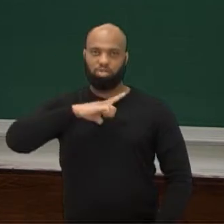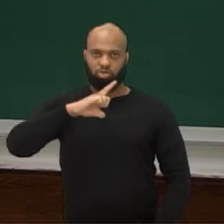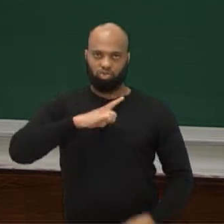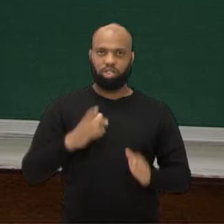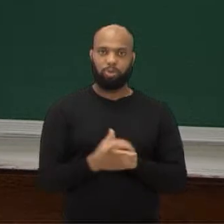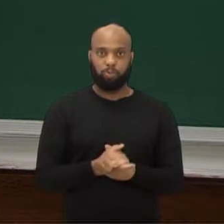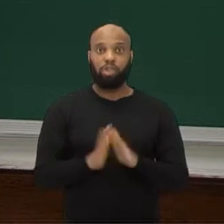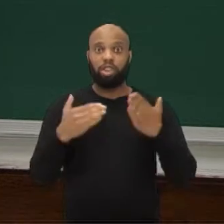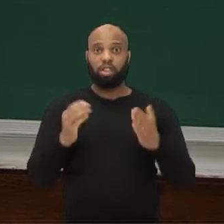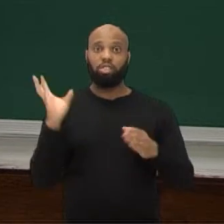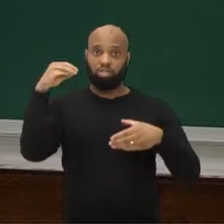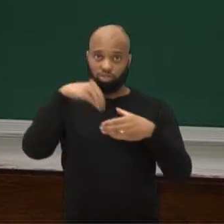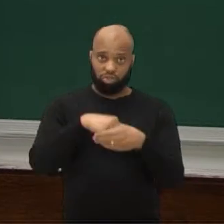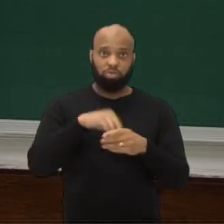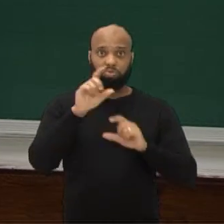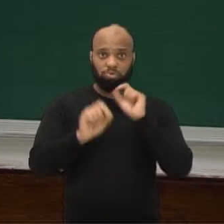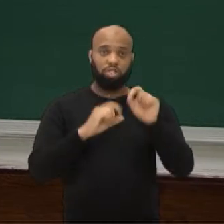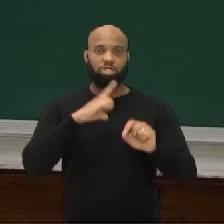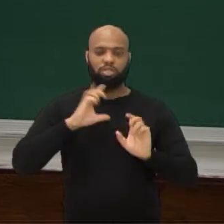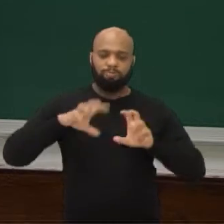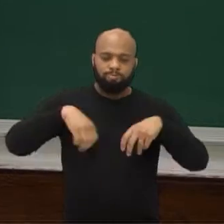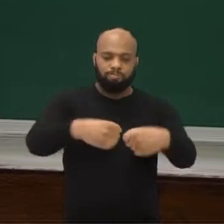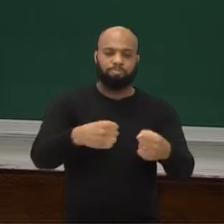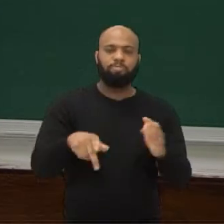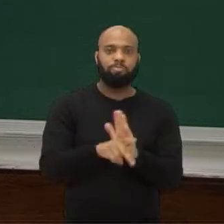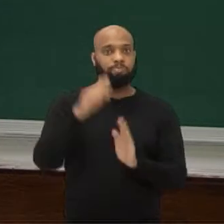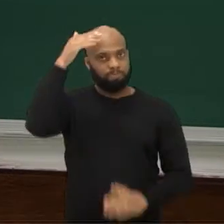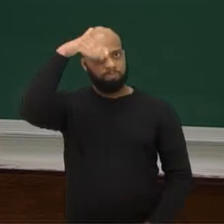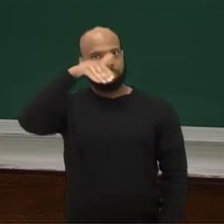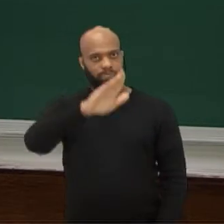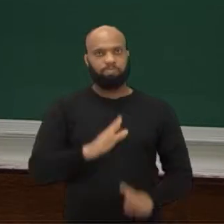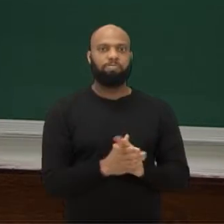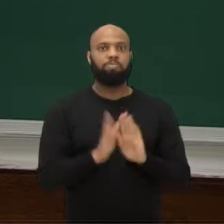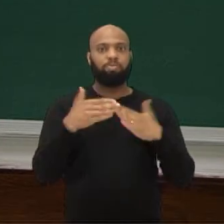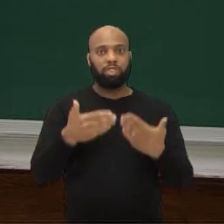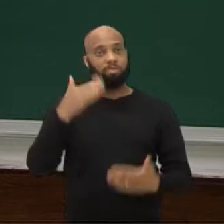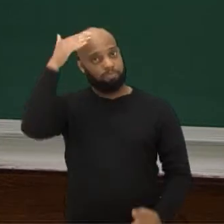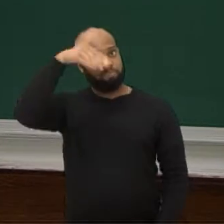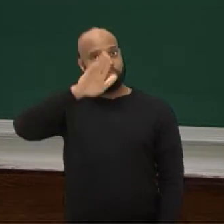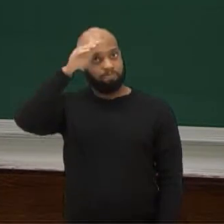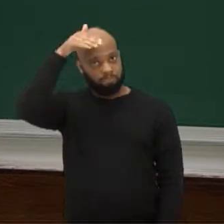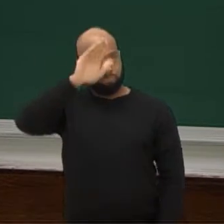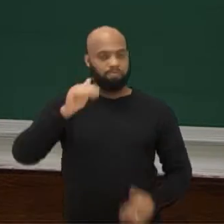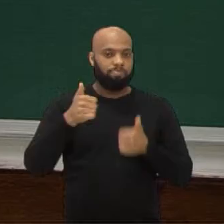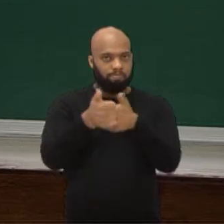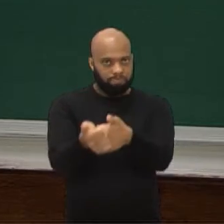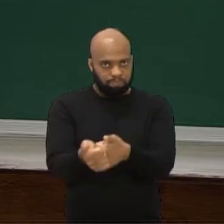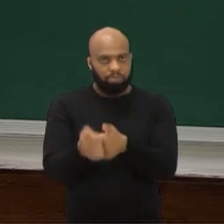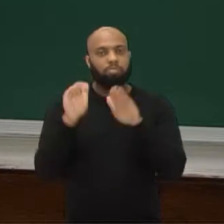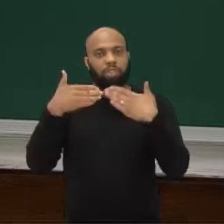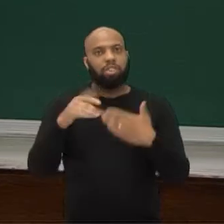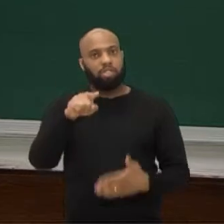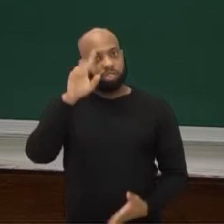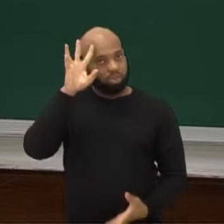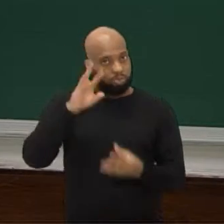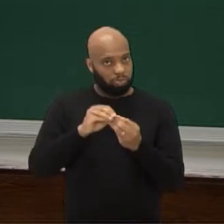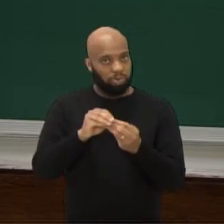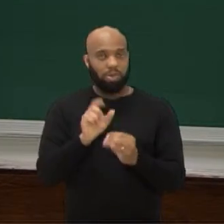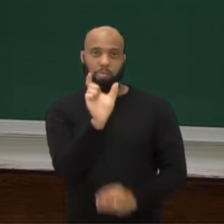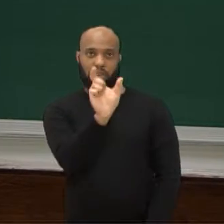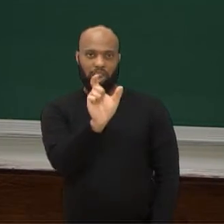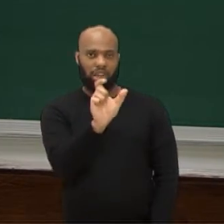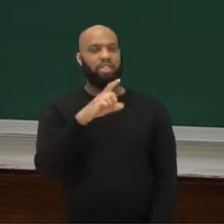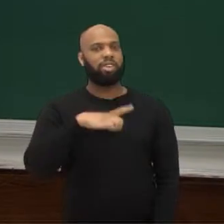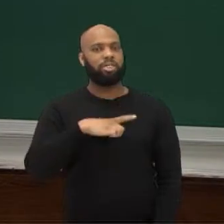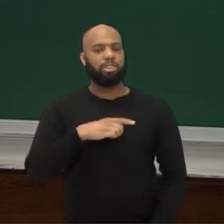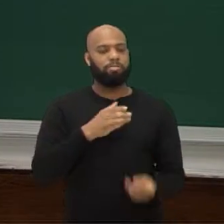entre os seus participantes tinham defensores da República, ou seja, republicanos. Então, só para vocês entenderem que a origem desse